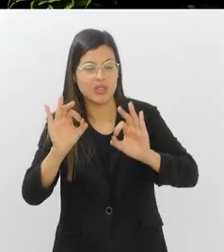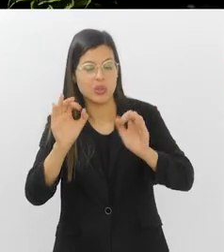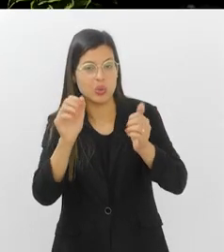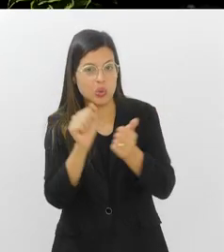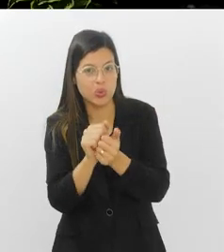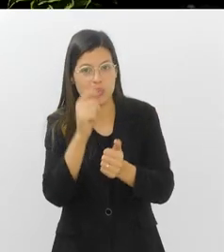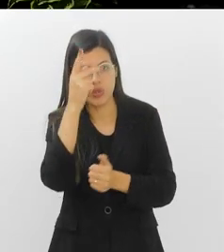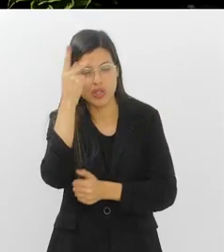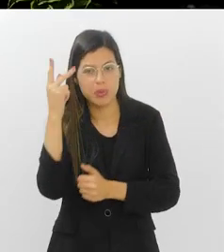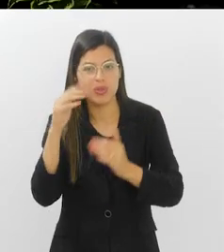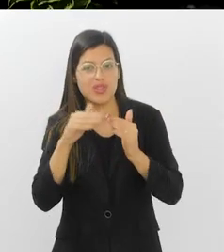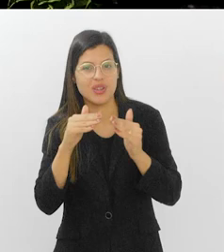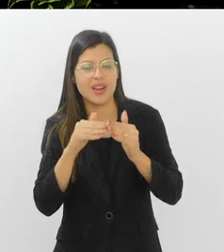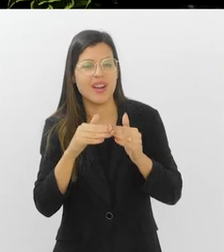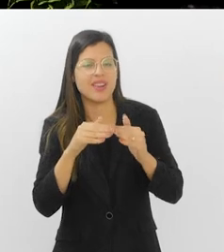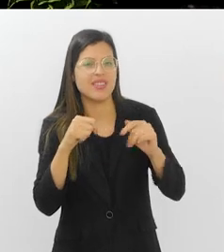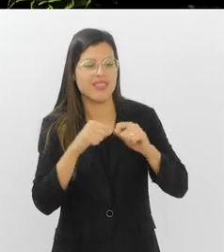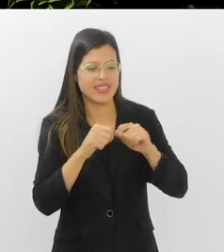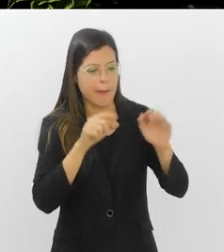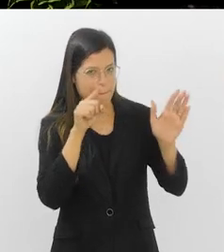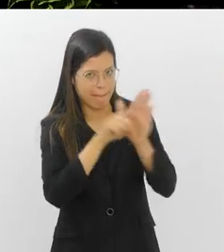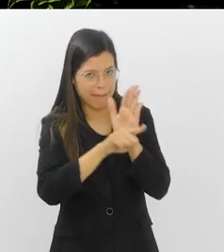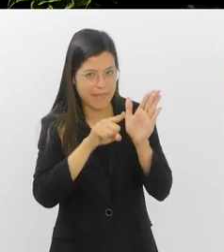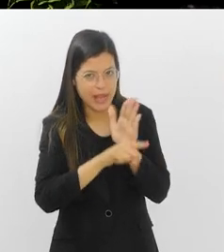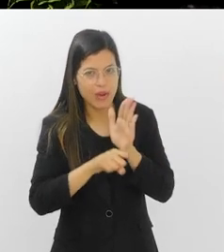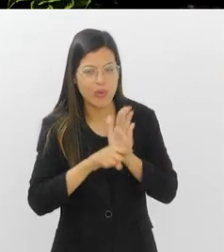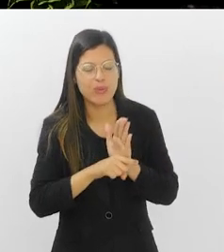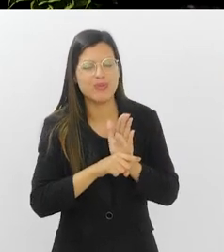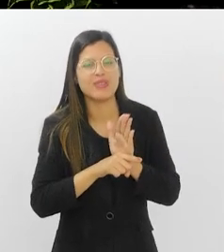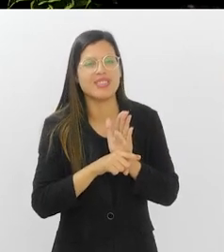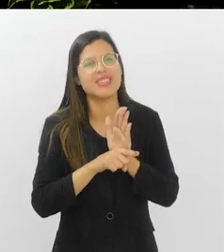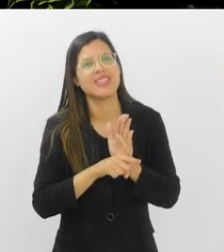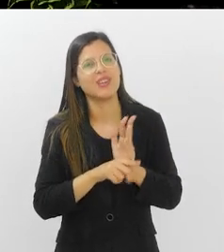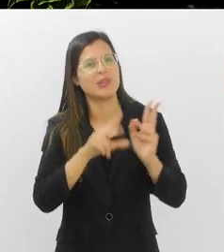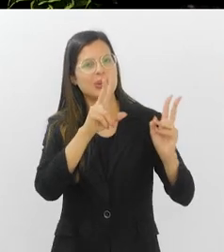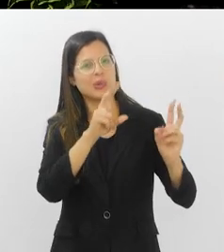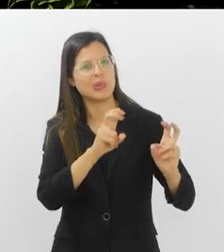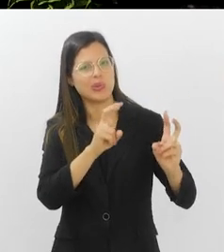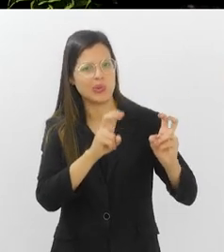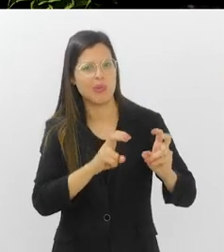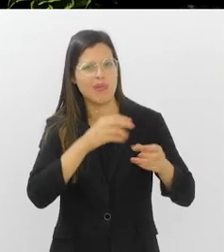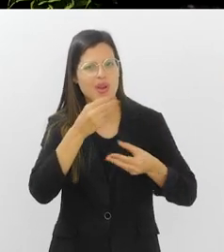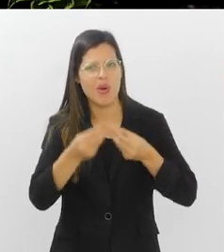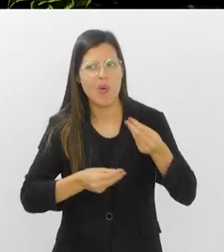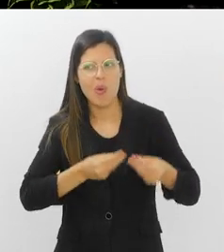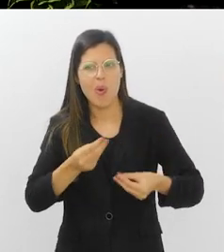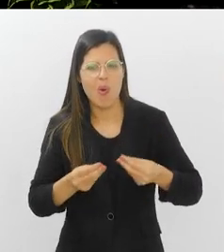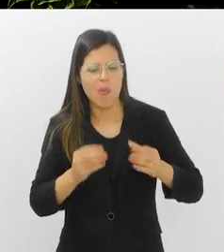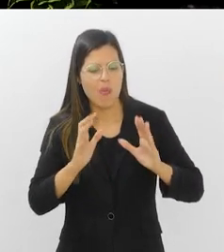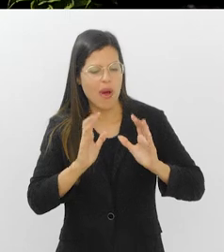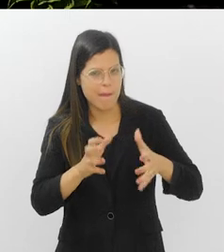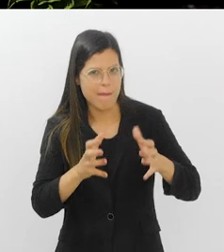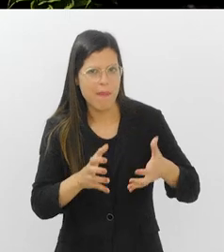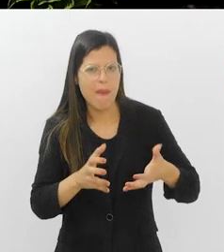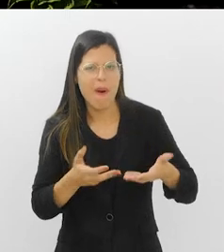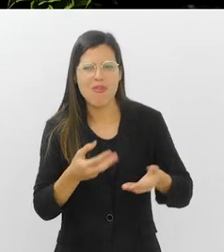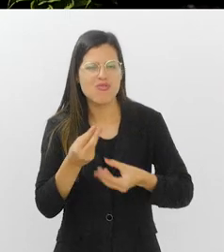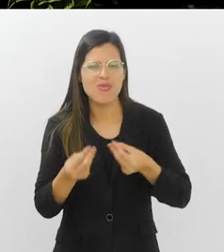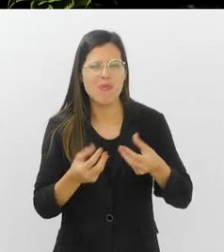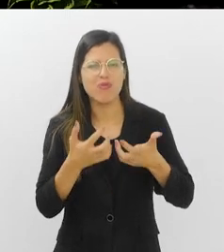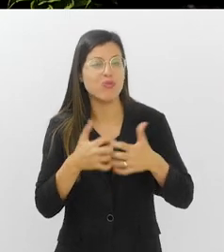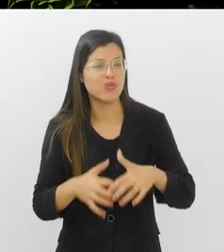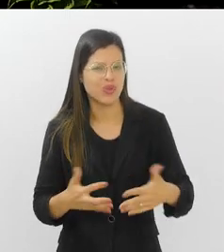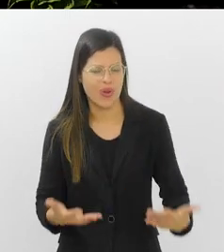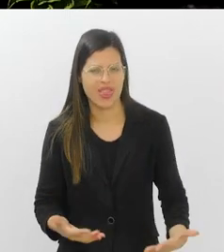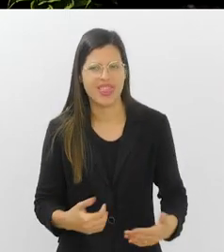pessoal de casa para poder fazer as perguntas específicas para você sobre como essa bola rola no